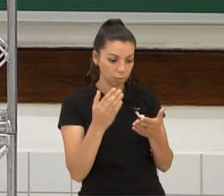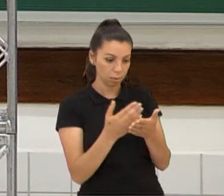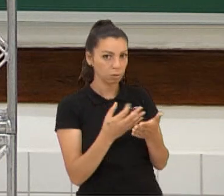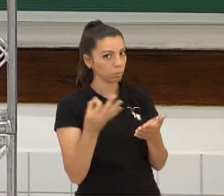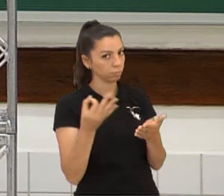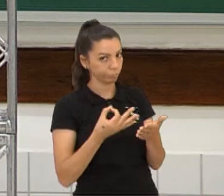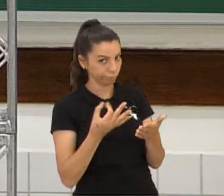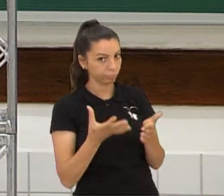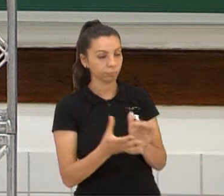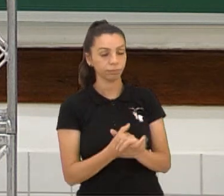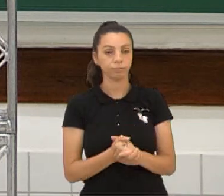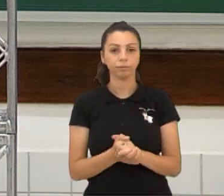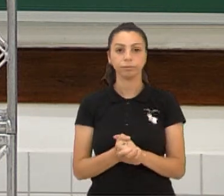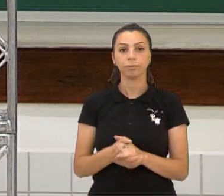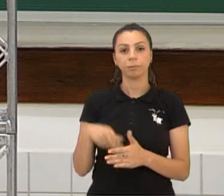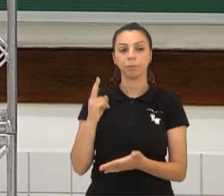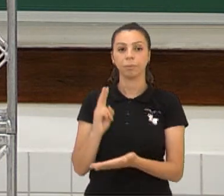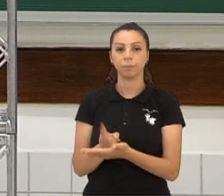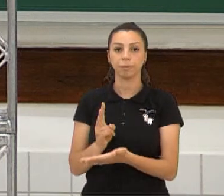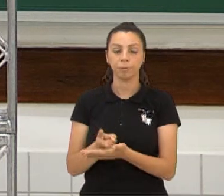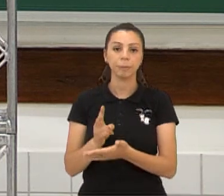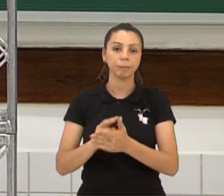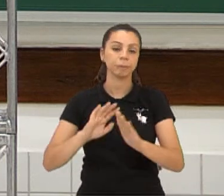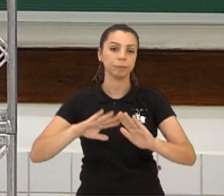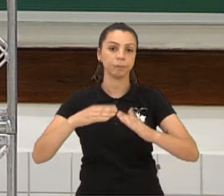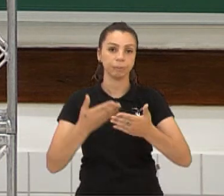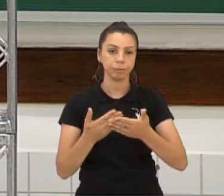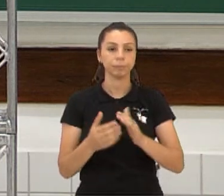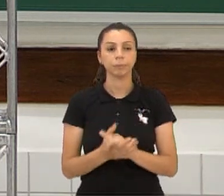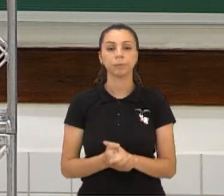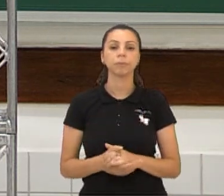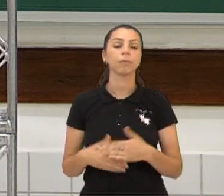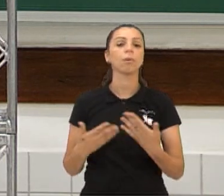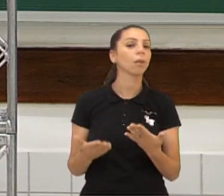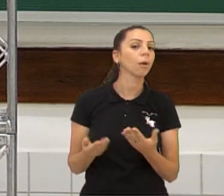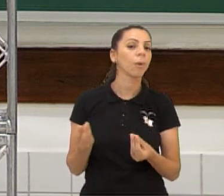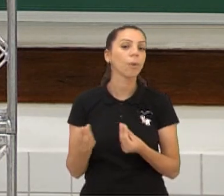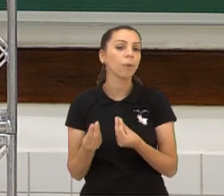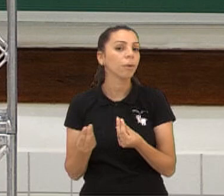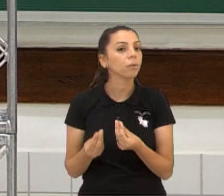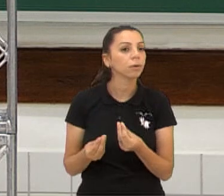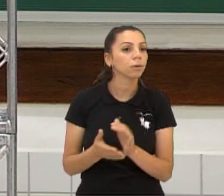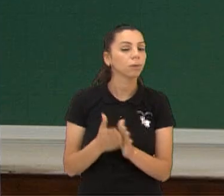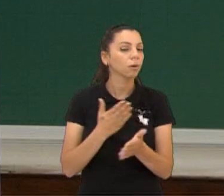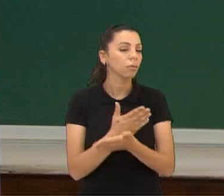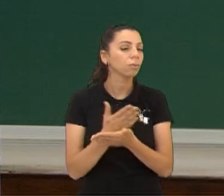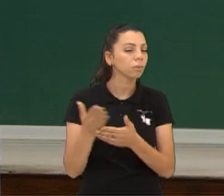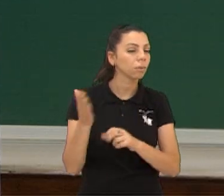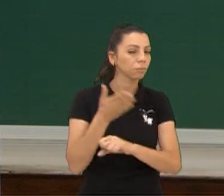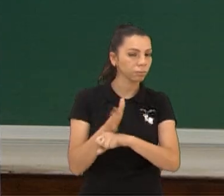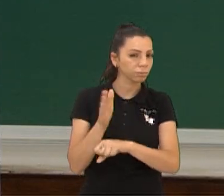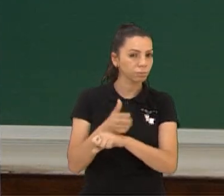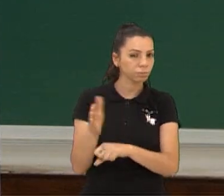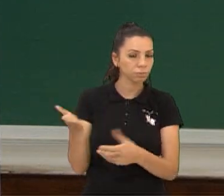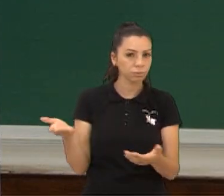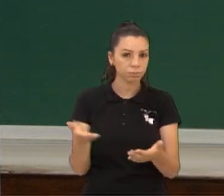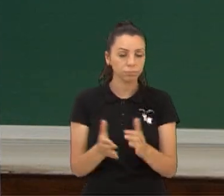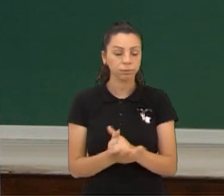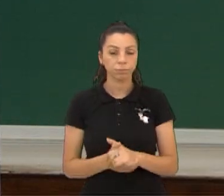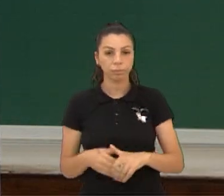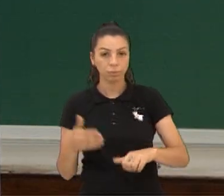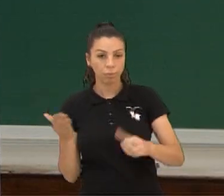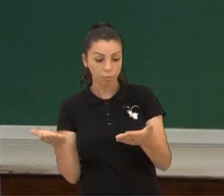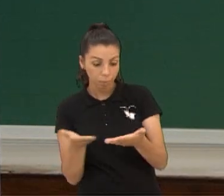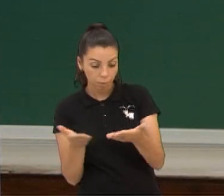dia, tá? Para a gente poder continuar aqui a nossa aula. O que a gente vai ver? Vai começar com o praticando hoje aqui, ó.